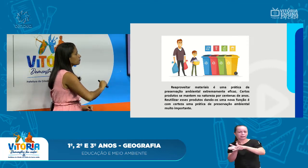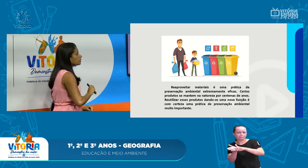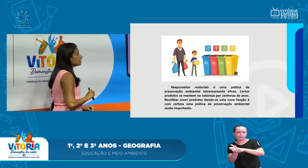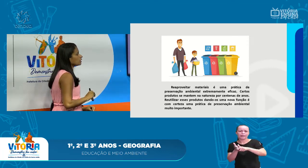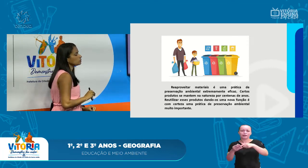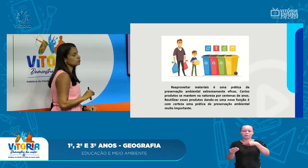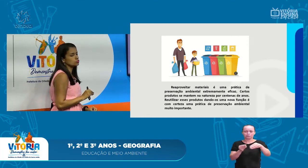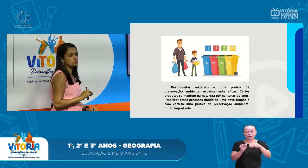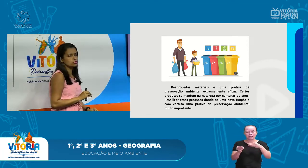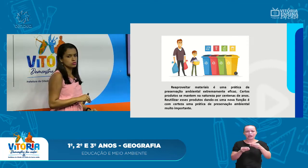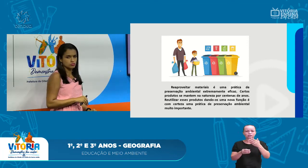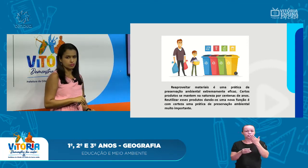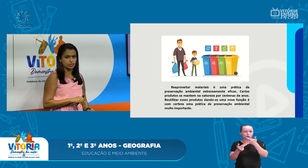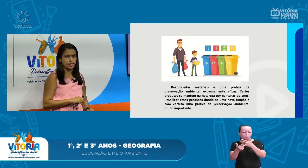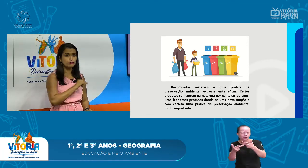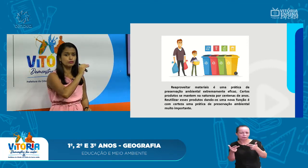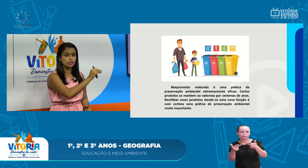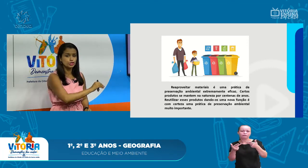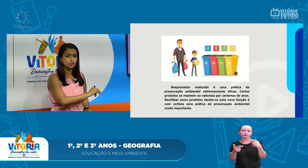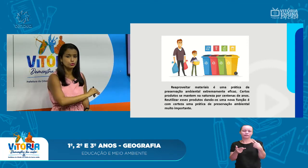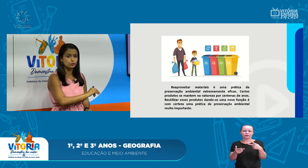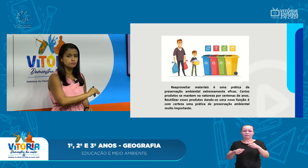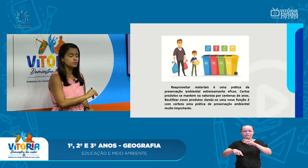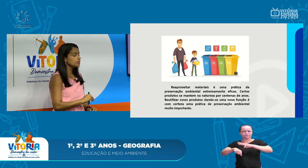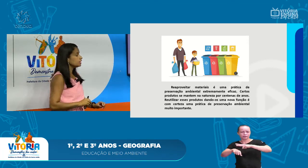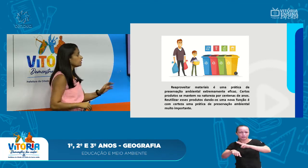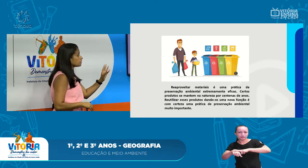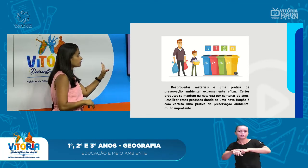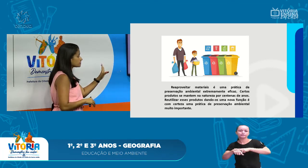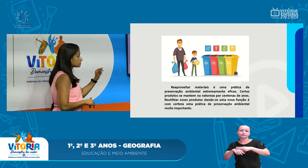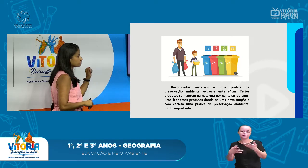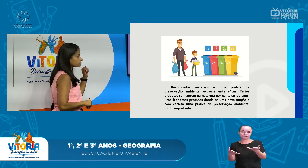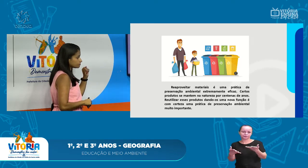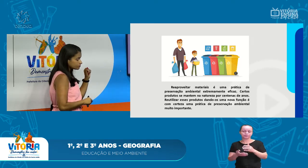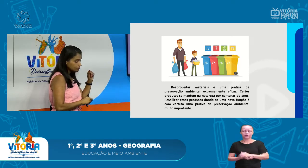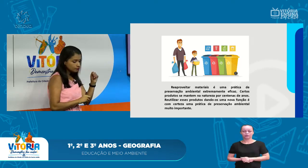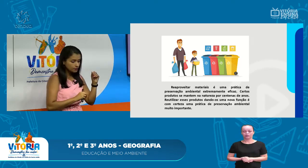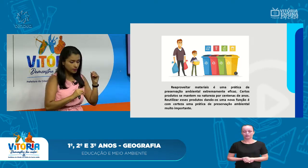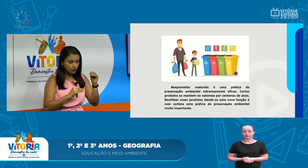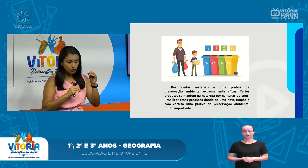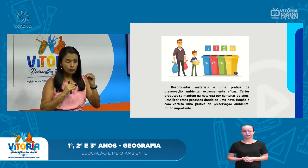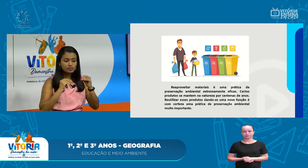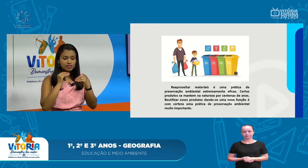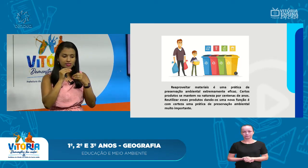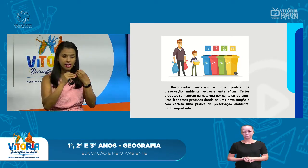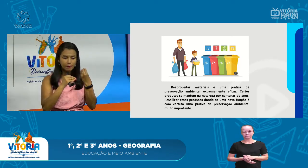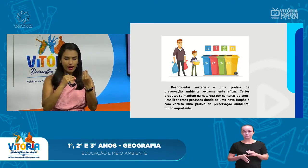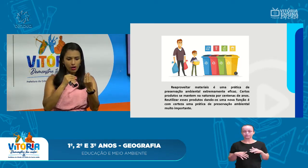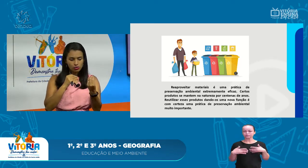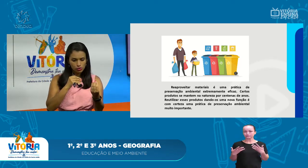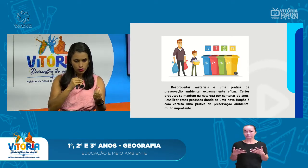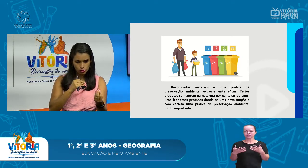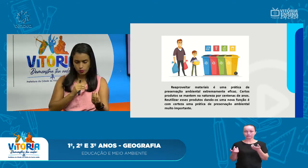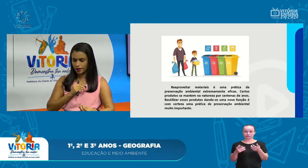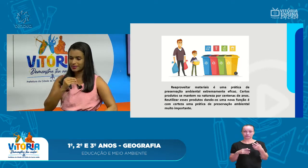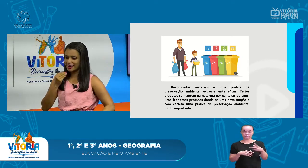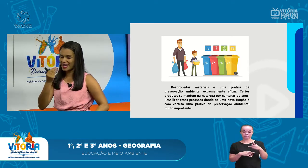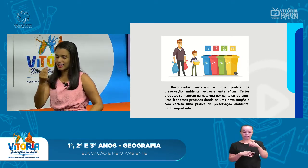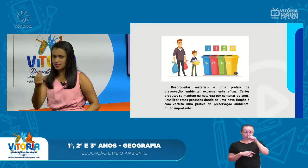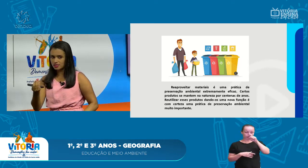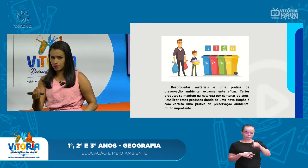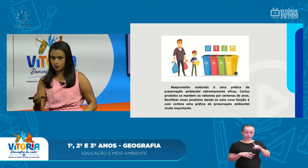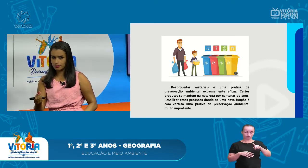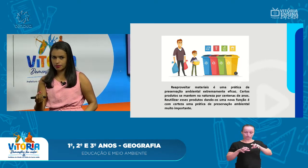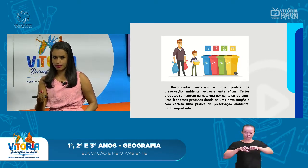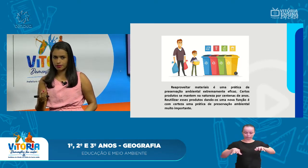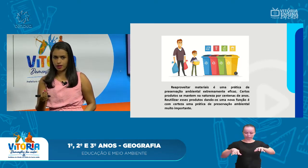de alimentos, não é verdade? Vidro. Então, assim, você separar o seu lixo para ter